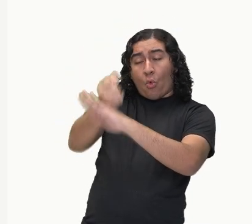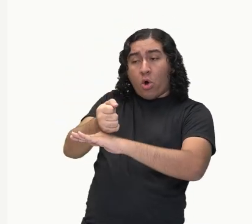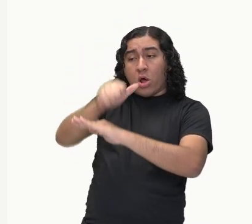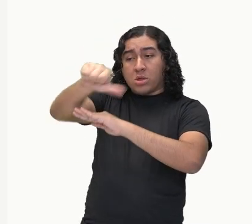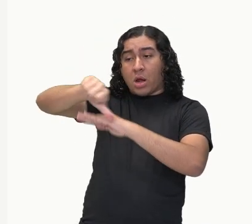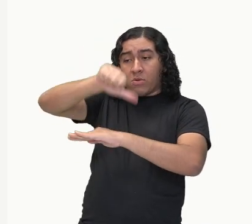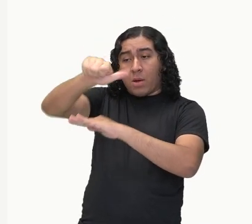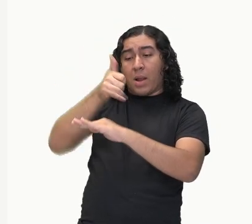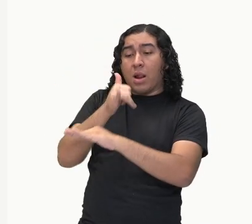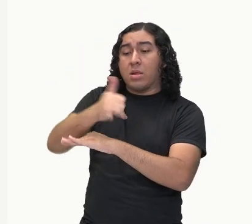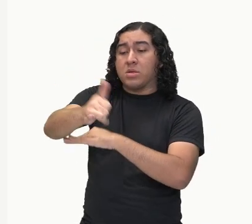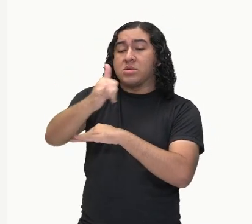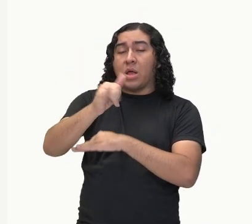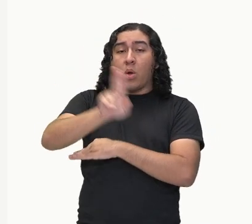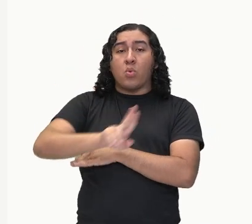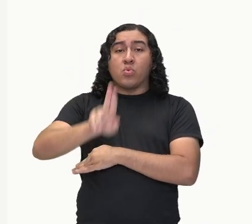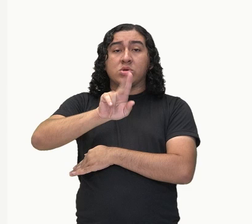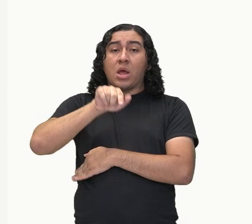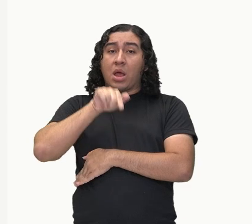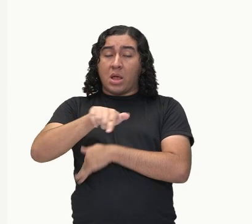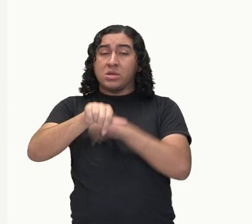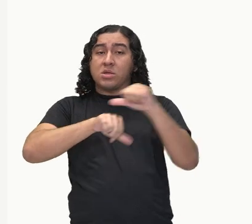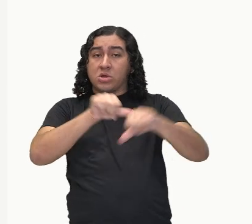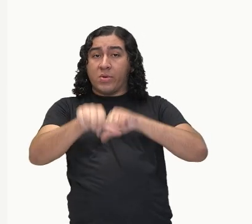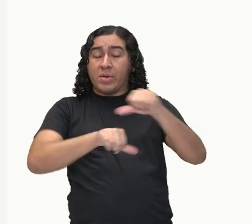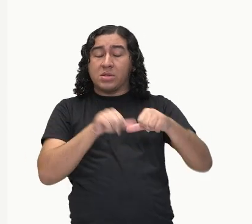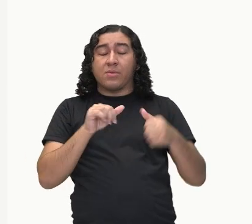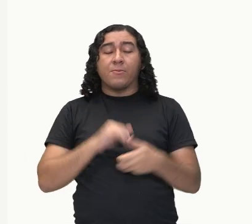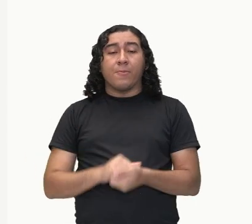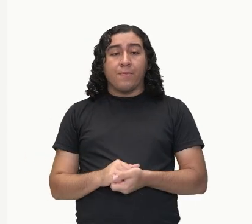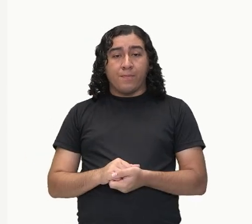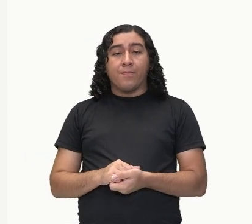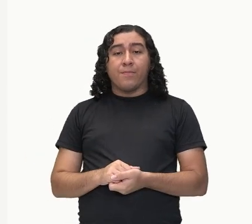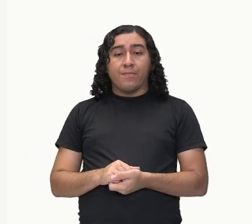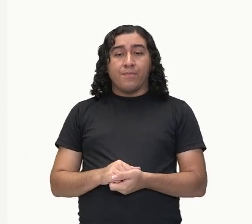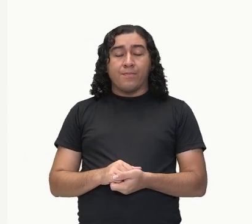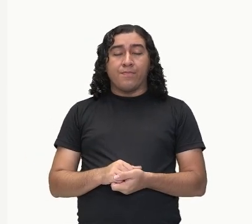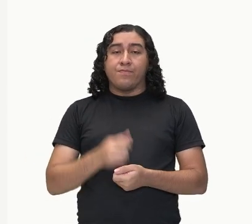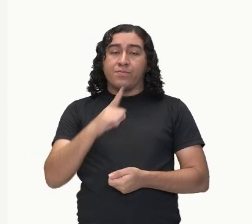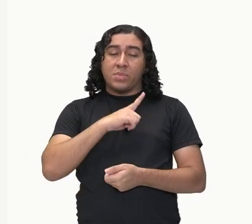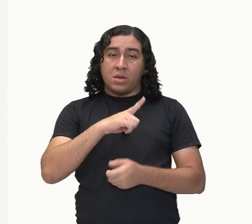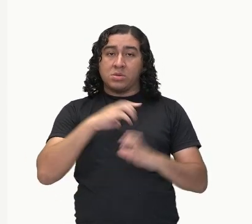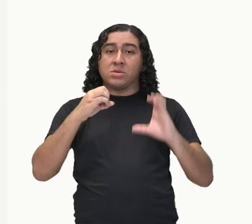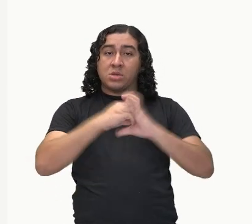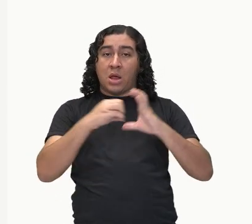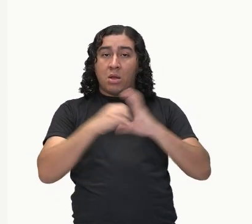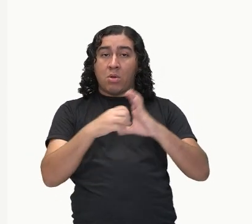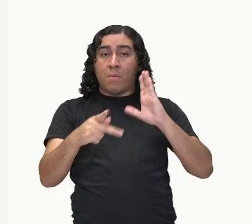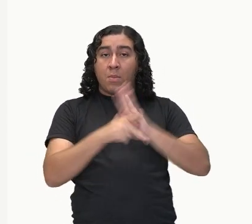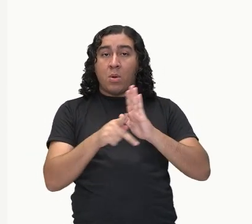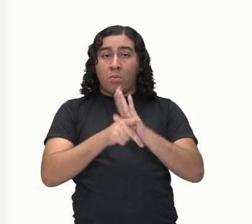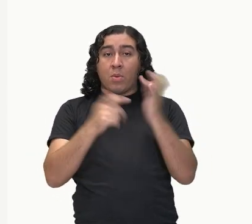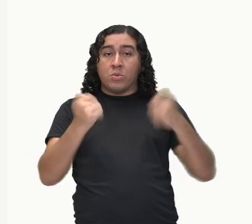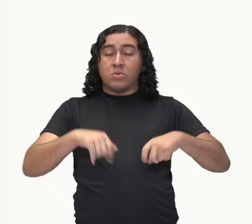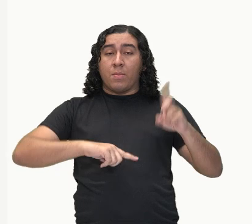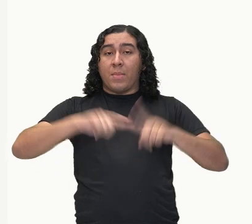por meio de efeito fotovoltaico. Eles são compostos por células fotovoltaicas feitas de